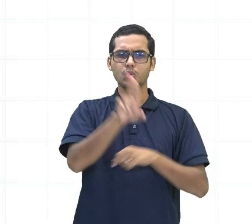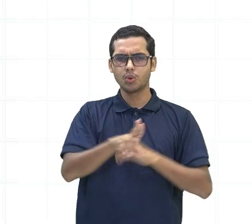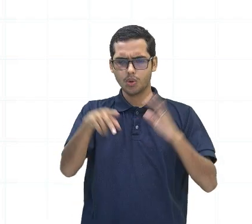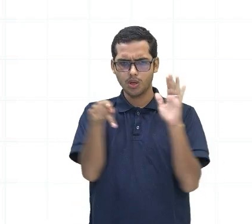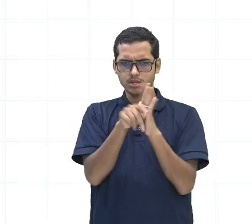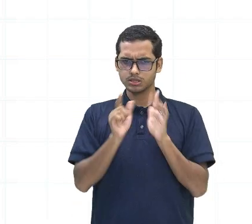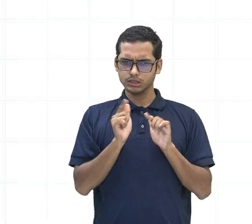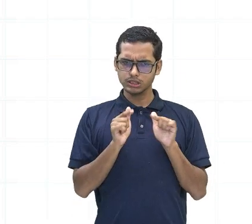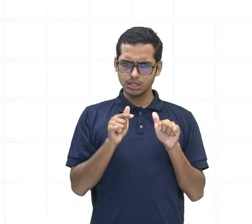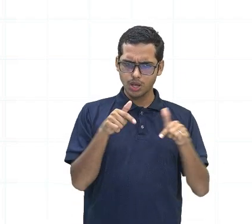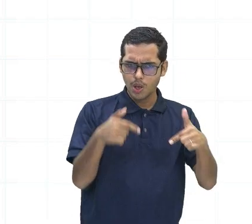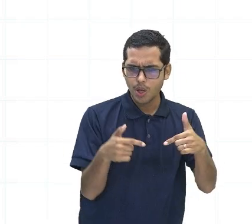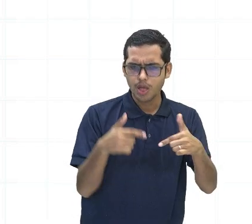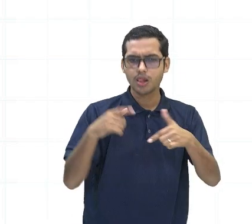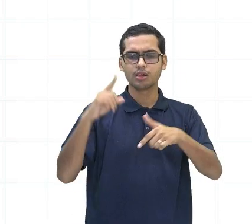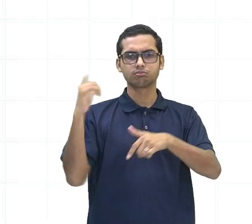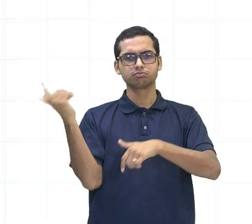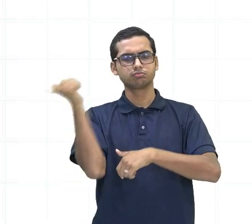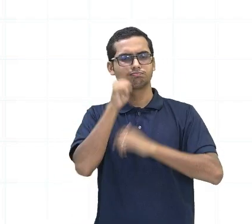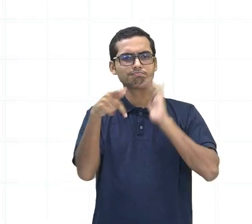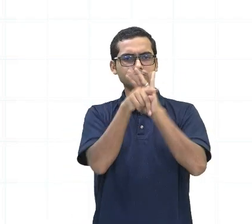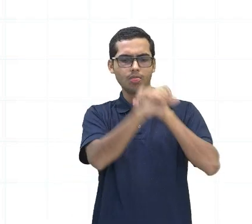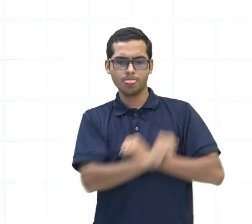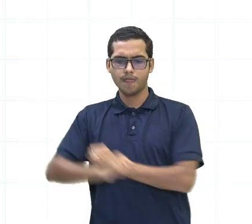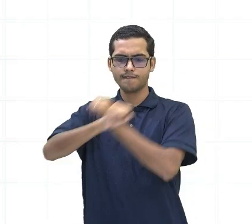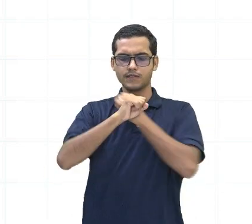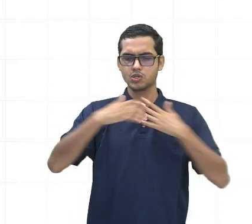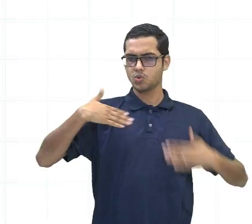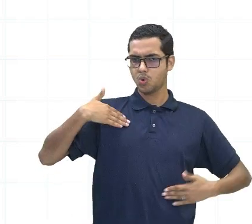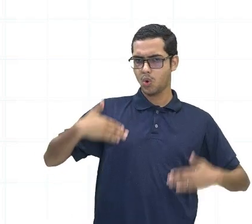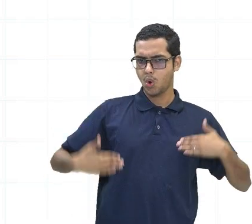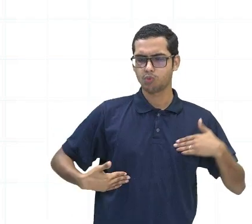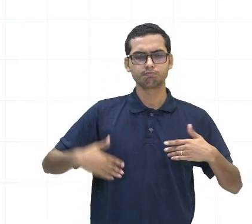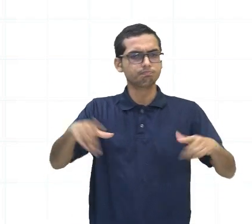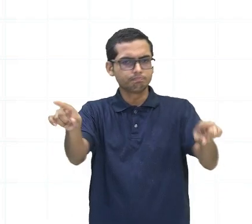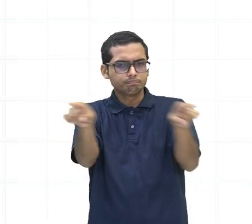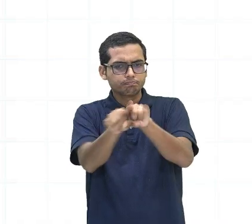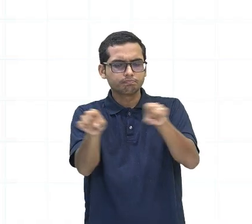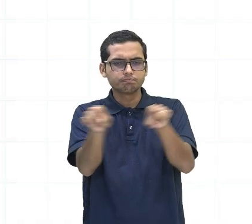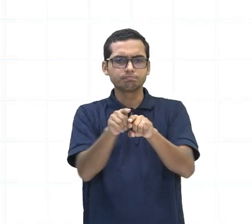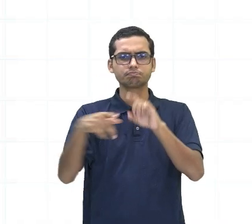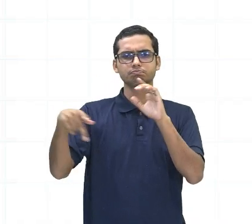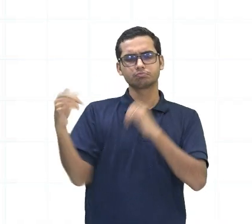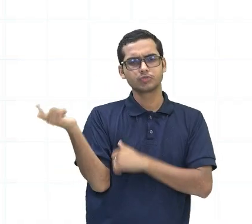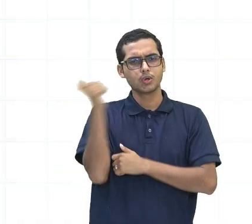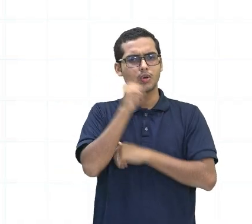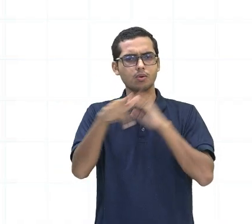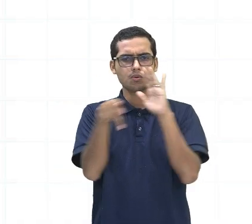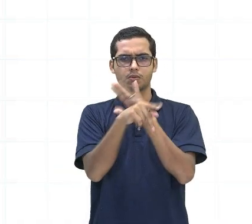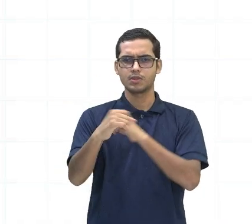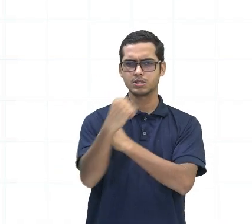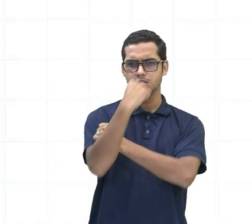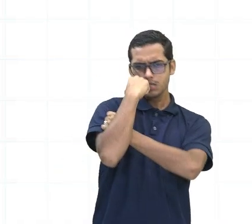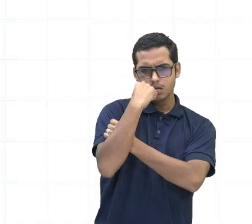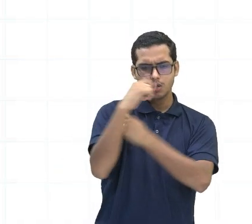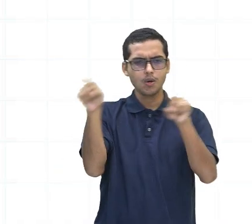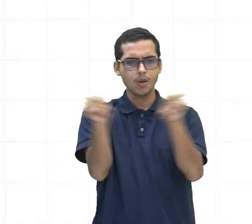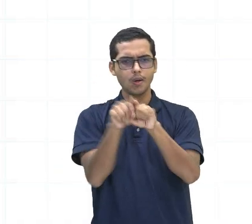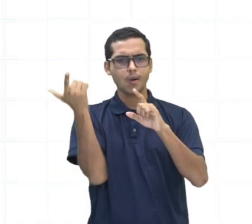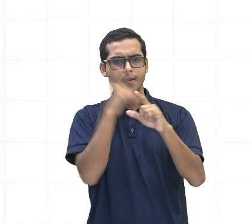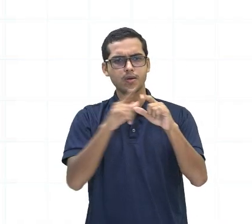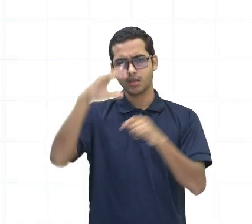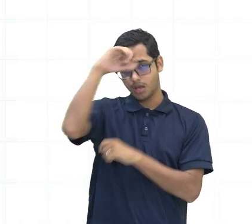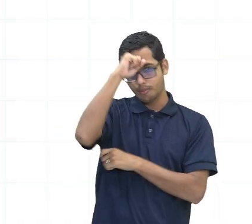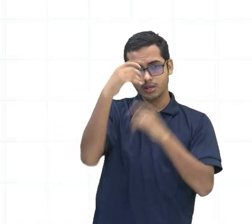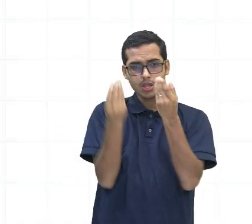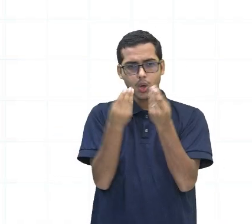que são de defesa pessoal. São golpes aí como saídas de gravata, contragolpes, esquivas. Então, é